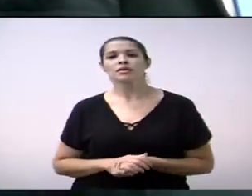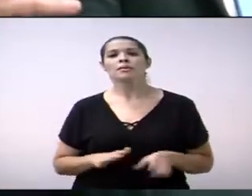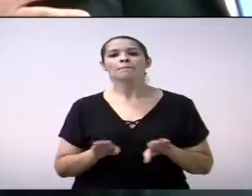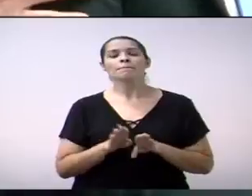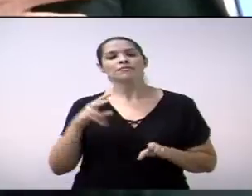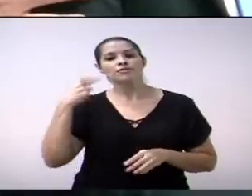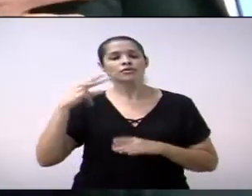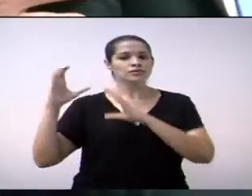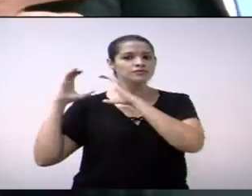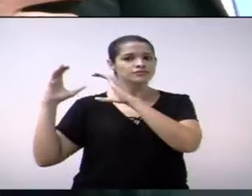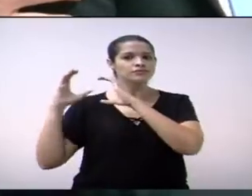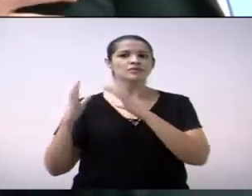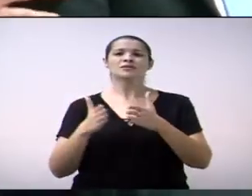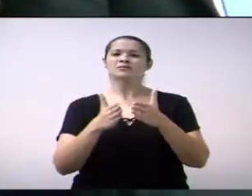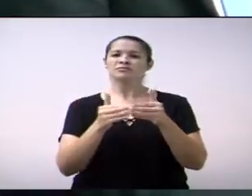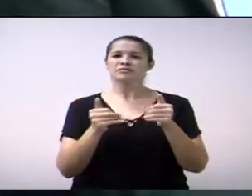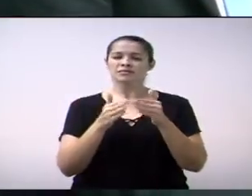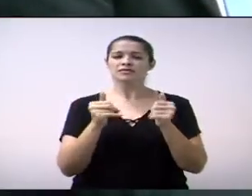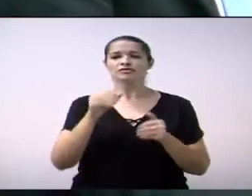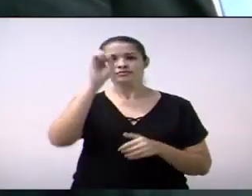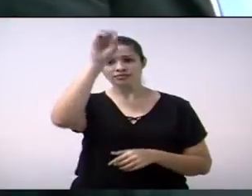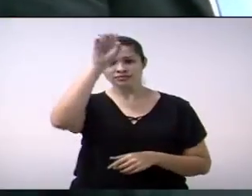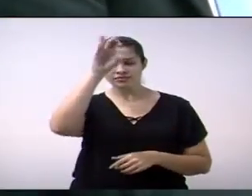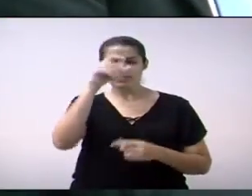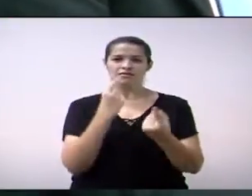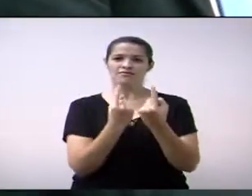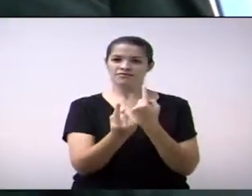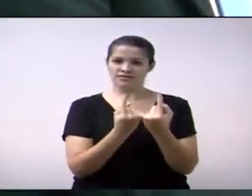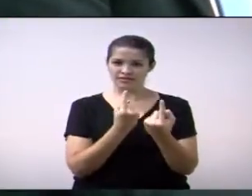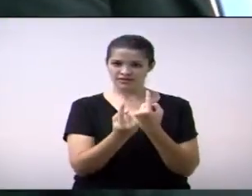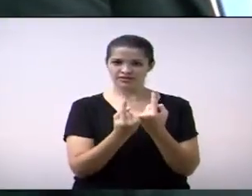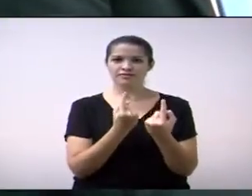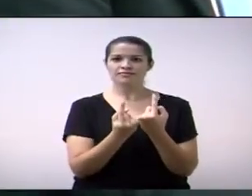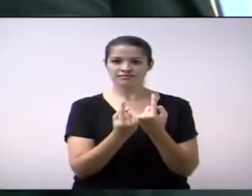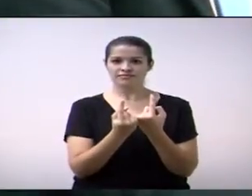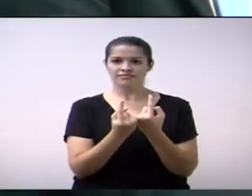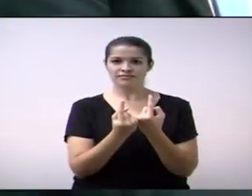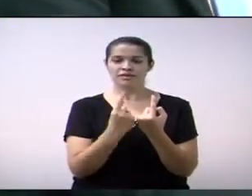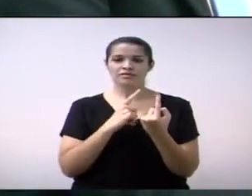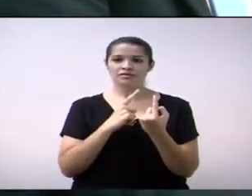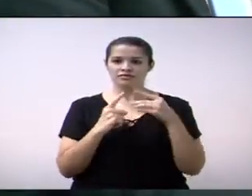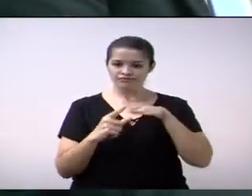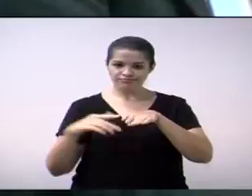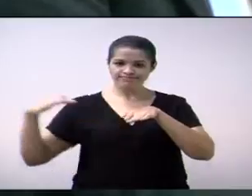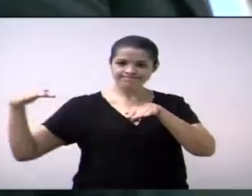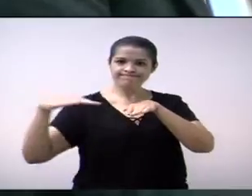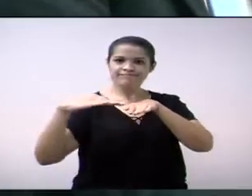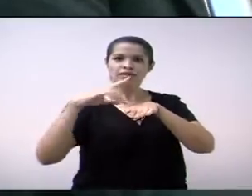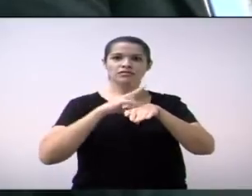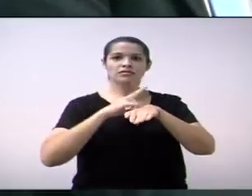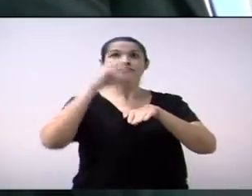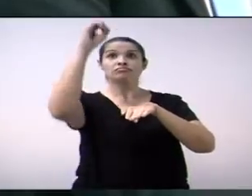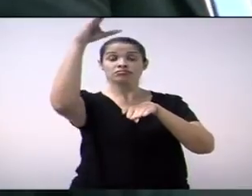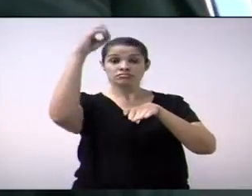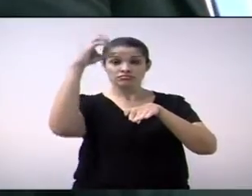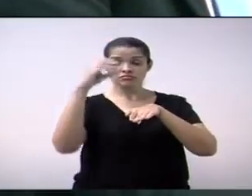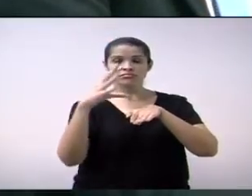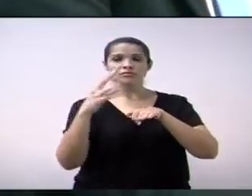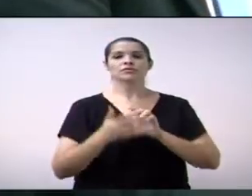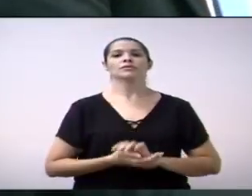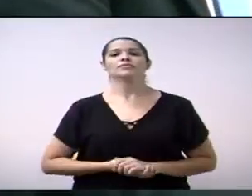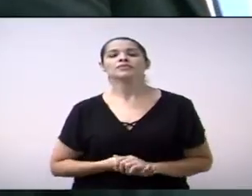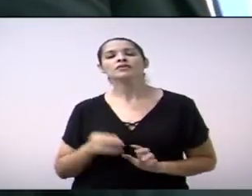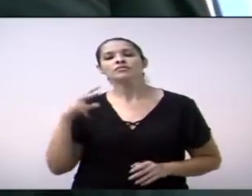no cruzamento da Avenida Ermelinda Pádua Pietrobon com a Avenida Pio XII. Número 139, também do vereador Zé